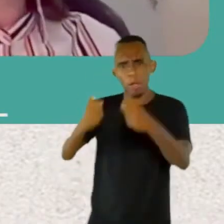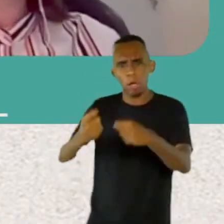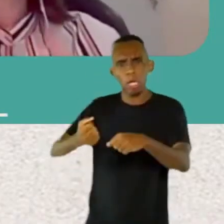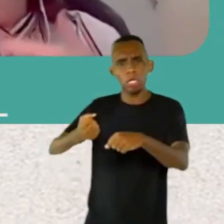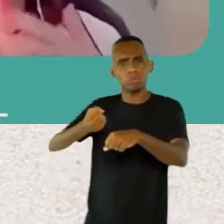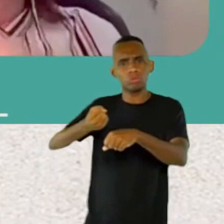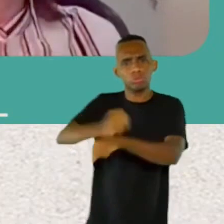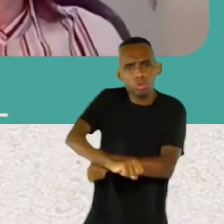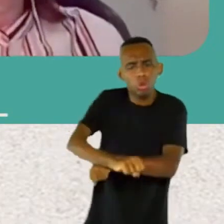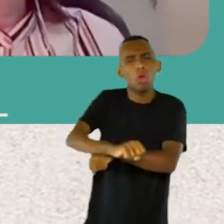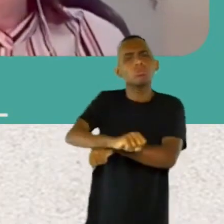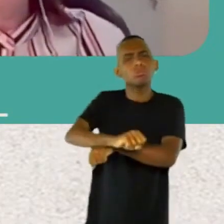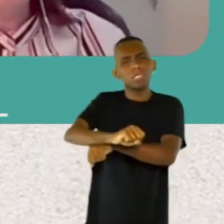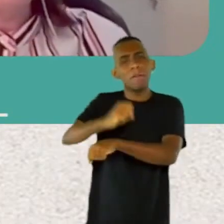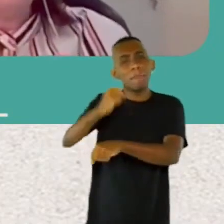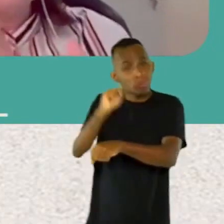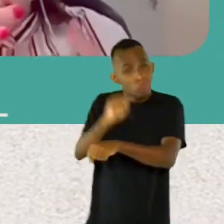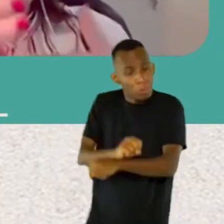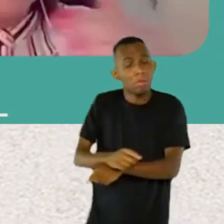a escravidão,